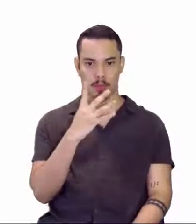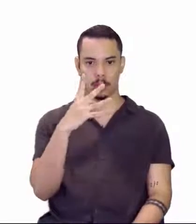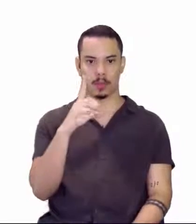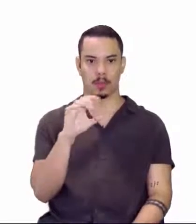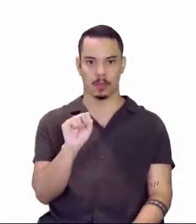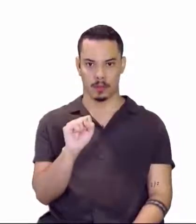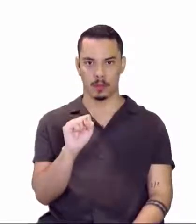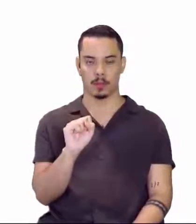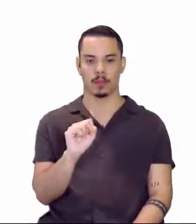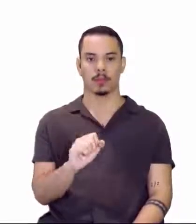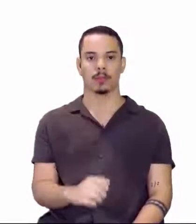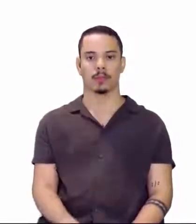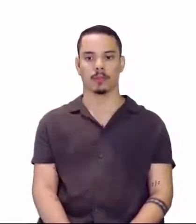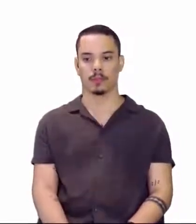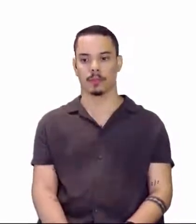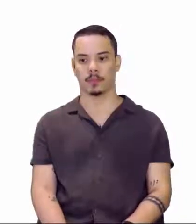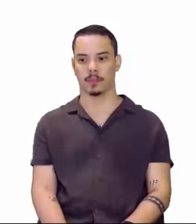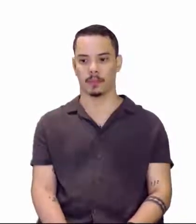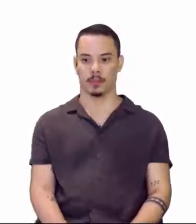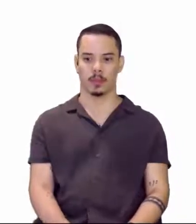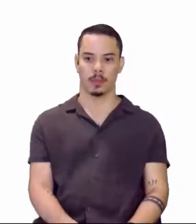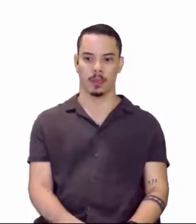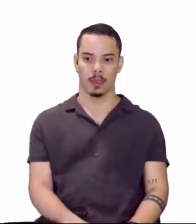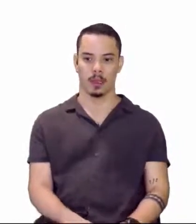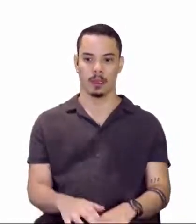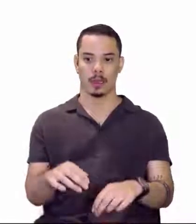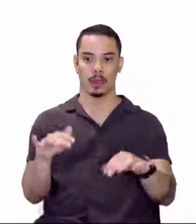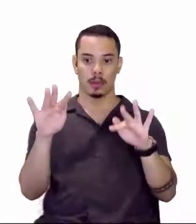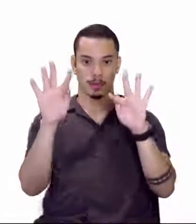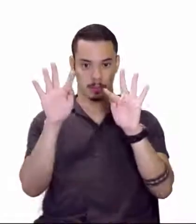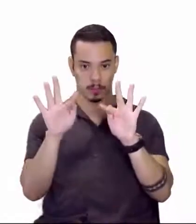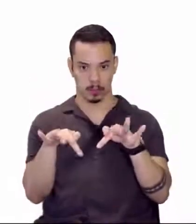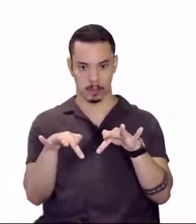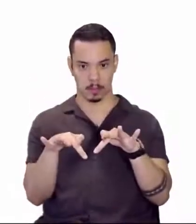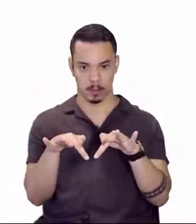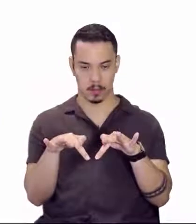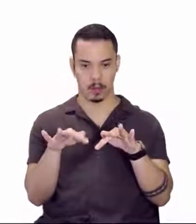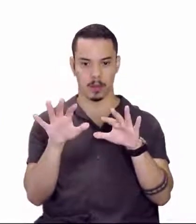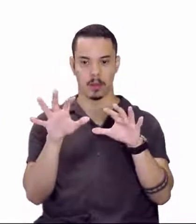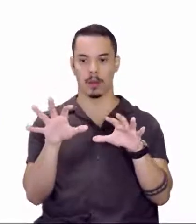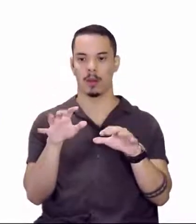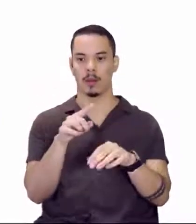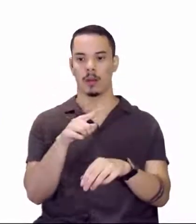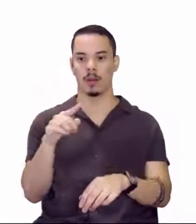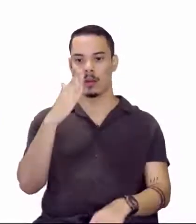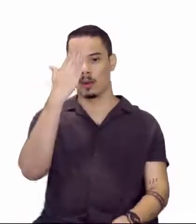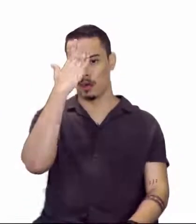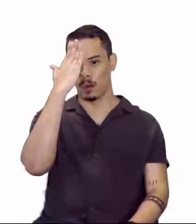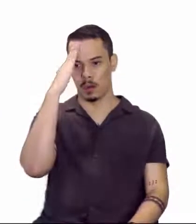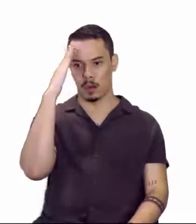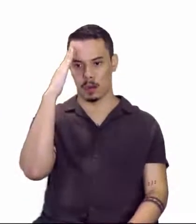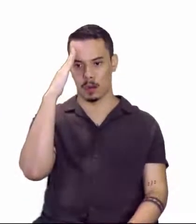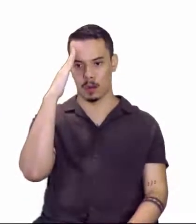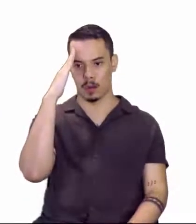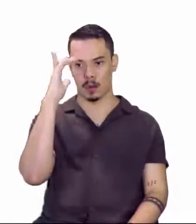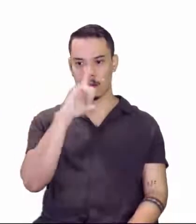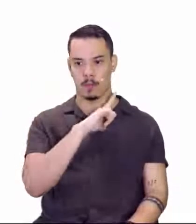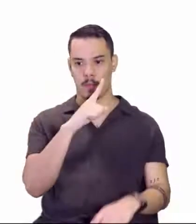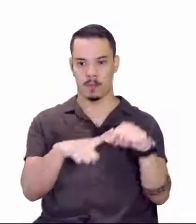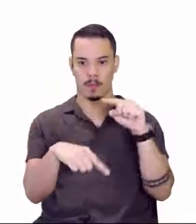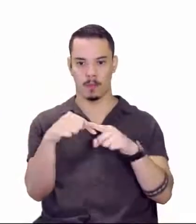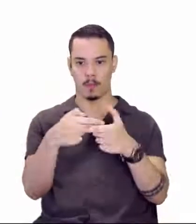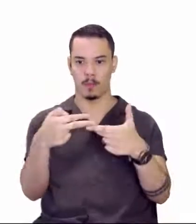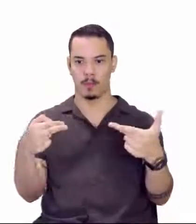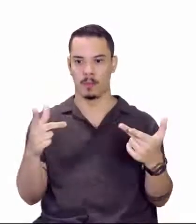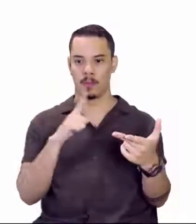4D8. Então, terminou no subnível D, consequentemente, ele é um elemento